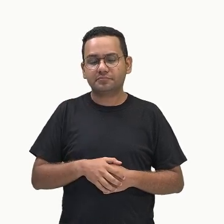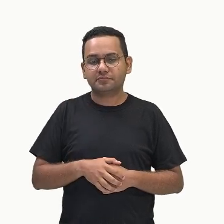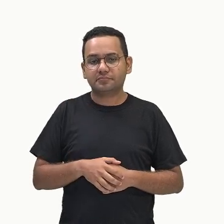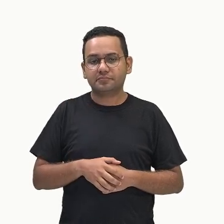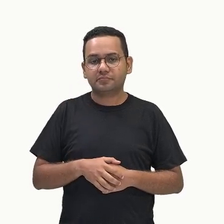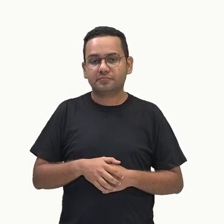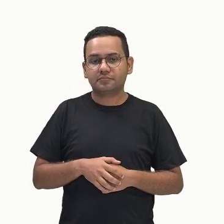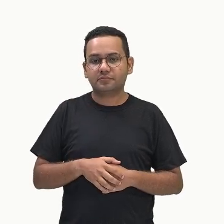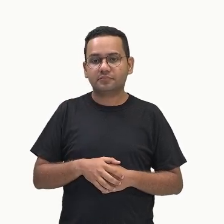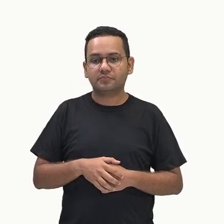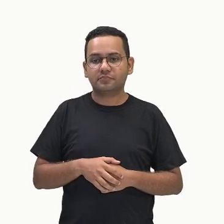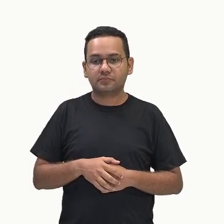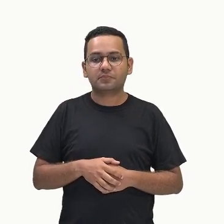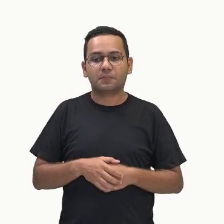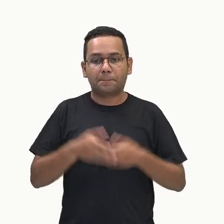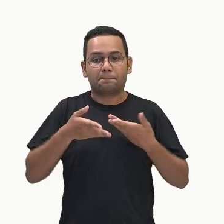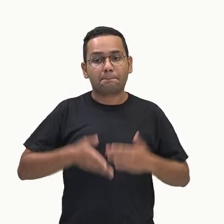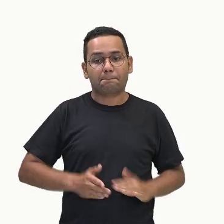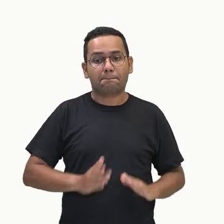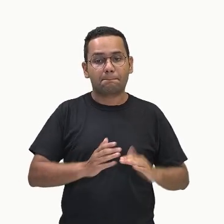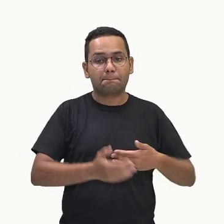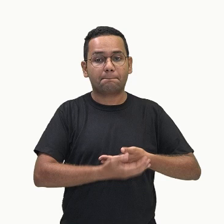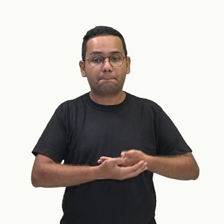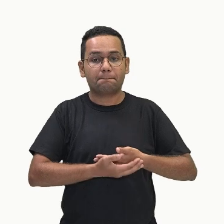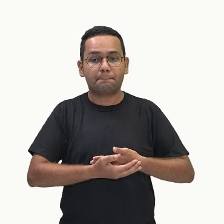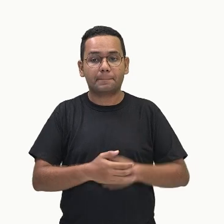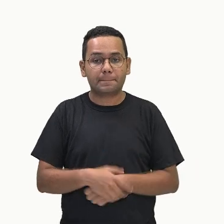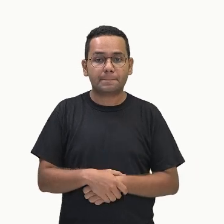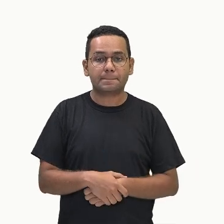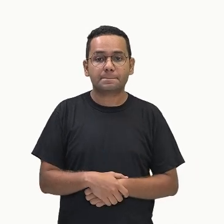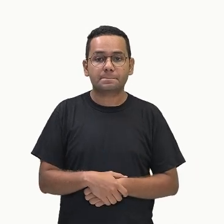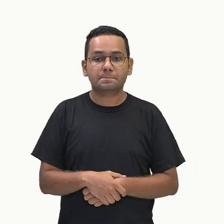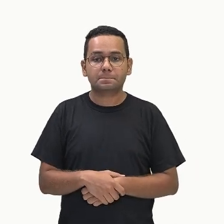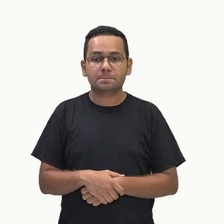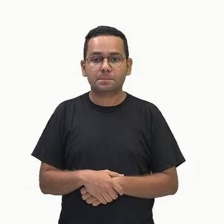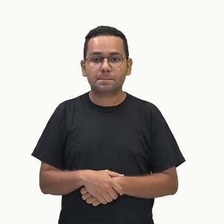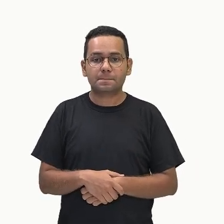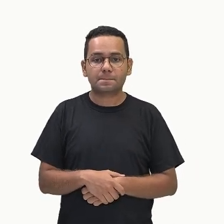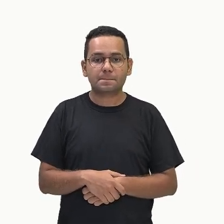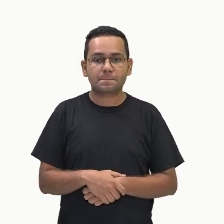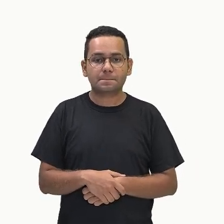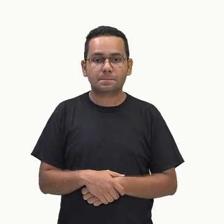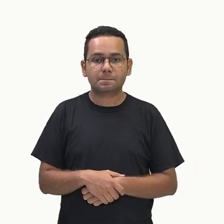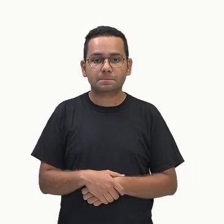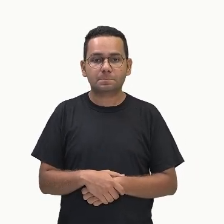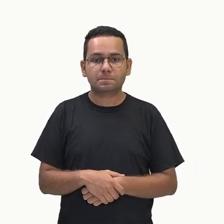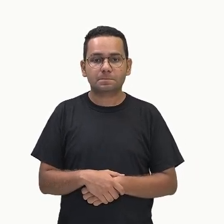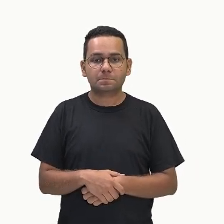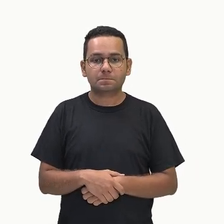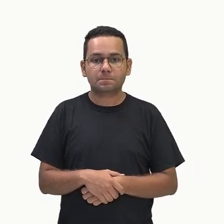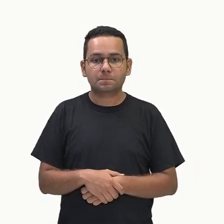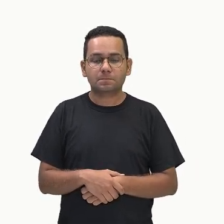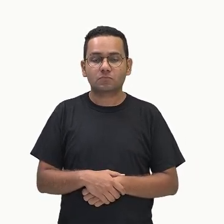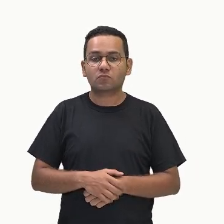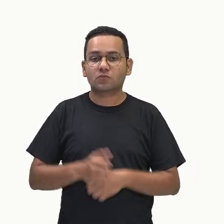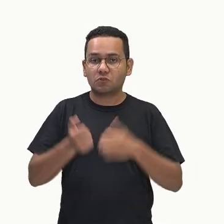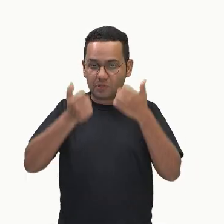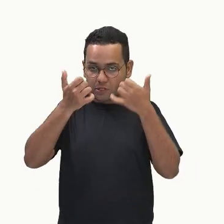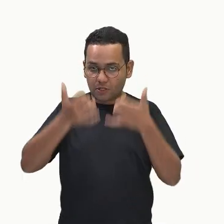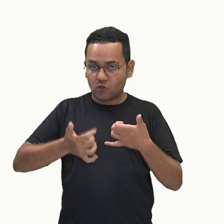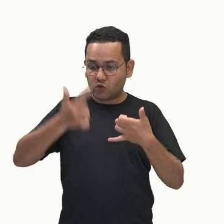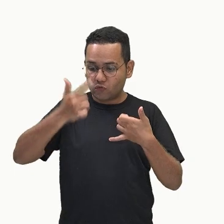abertura para o parto, certo? Então, recapitulando,